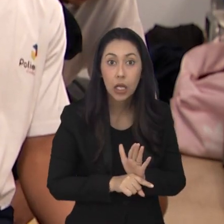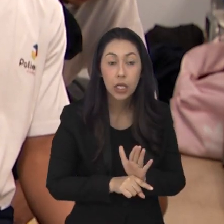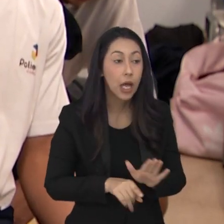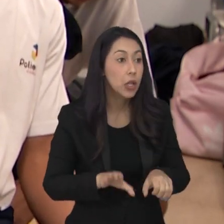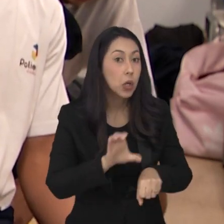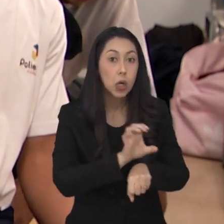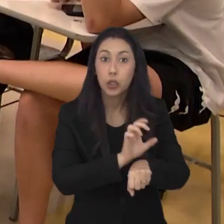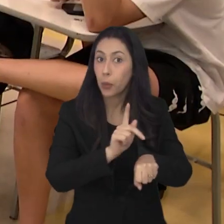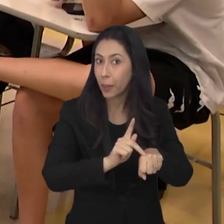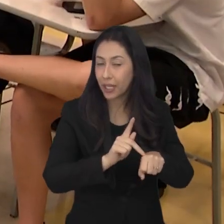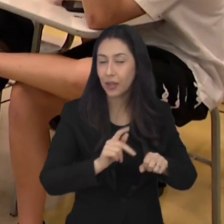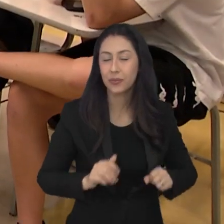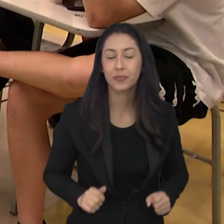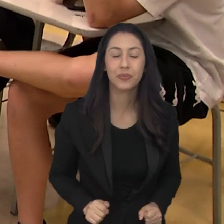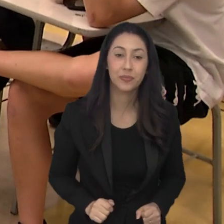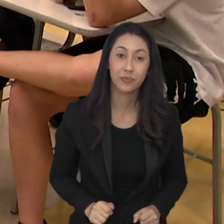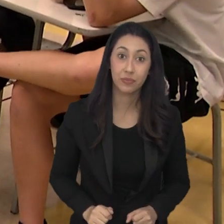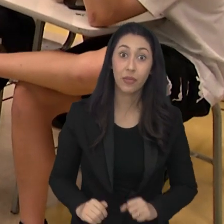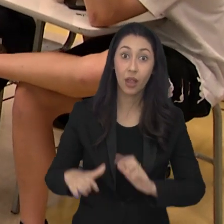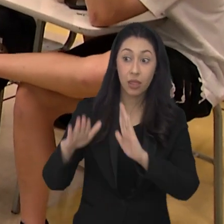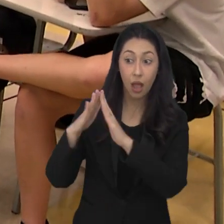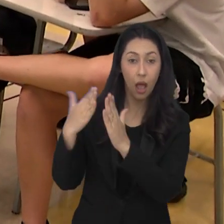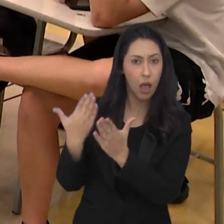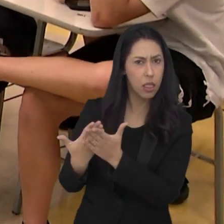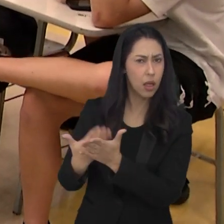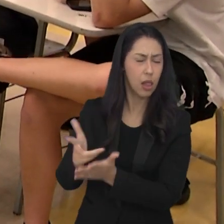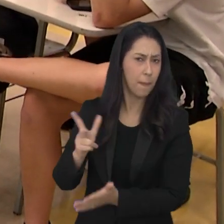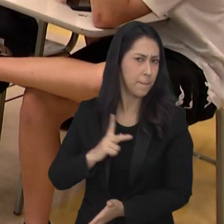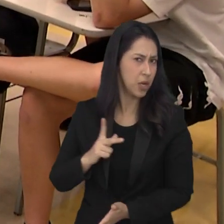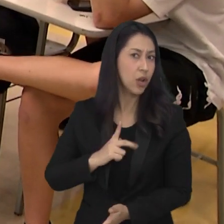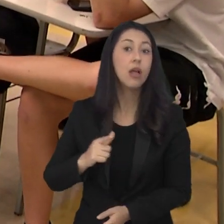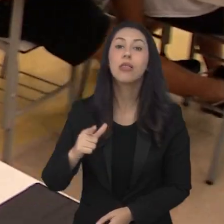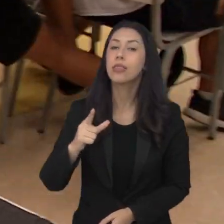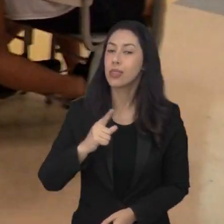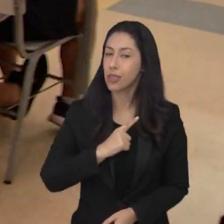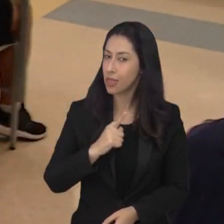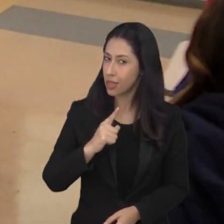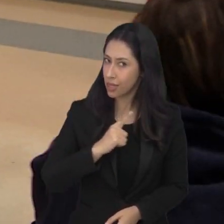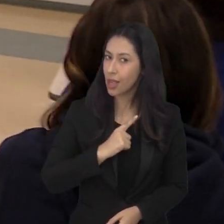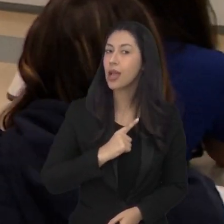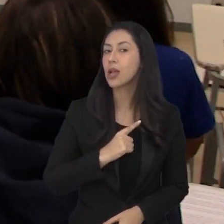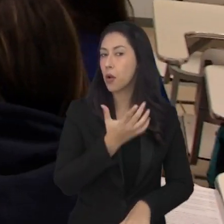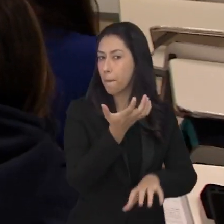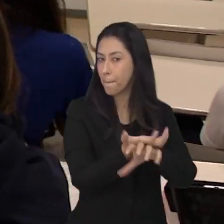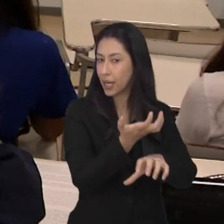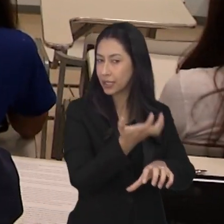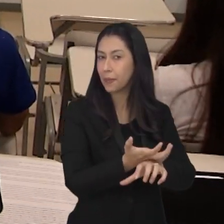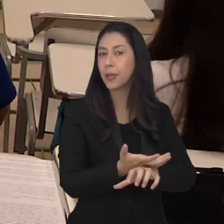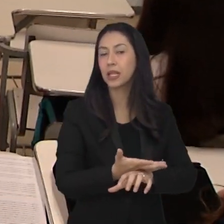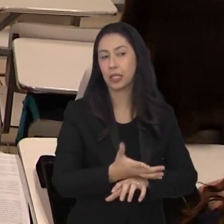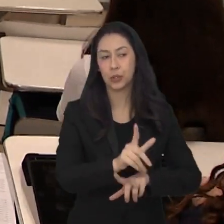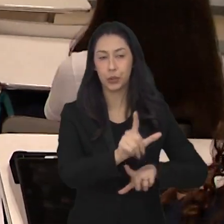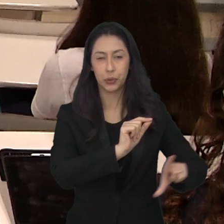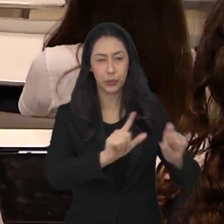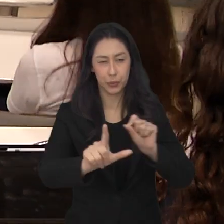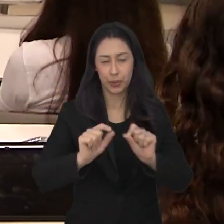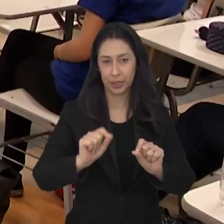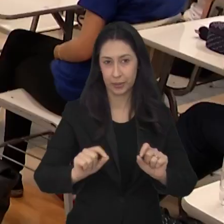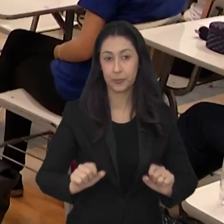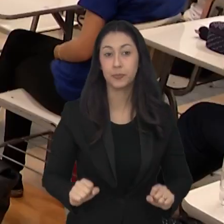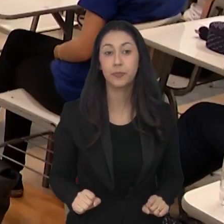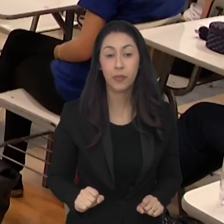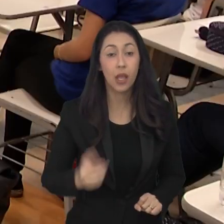se encaixava ali no caso. Nessa escola particular, essa é uma das matérias eletivas que os alunos podem aprender no contraturno